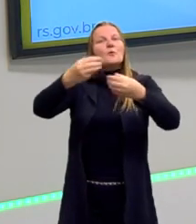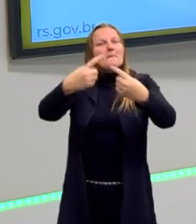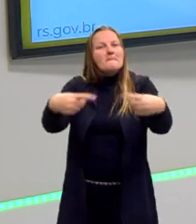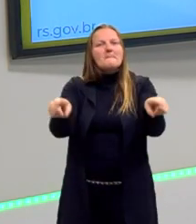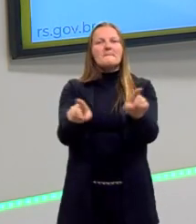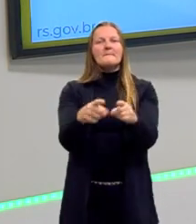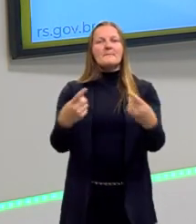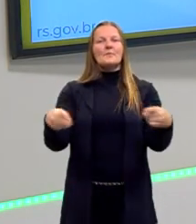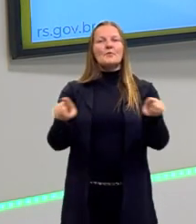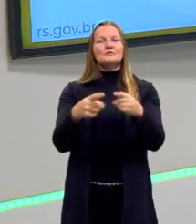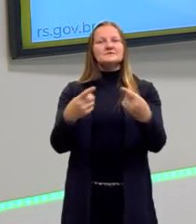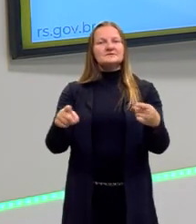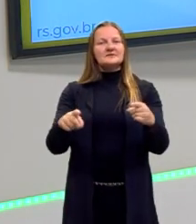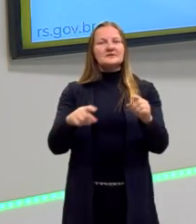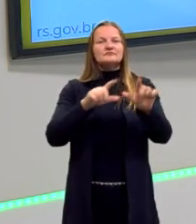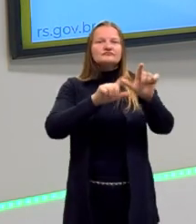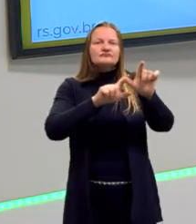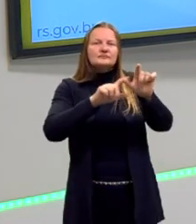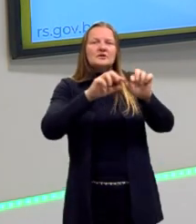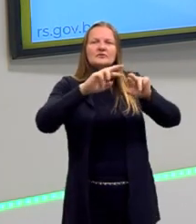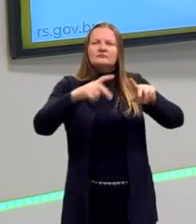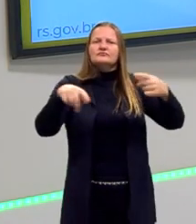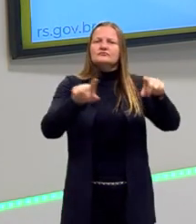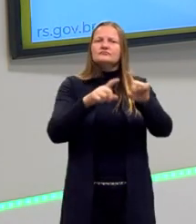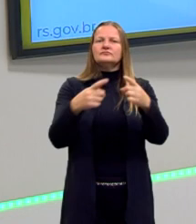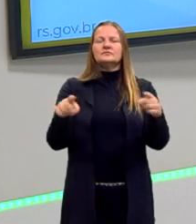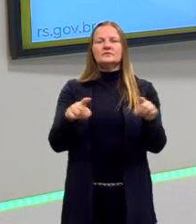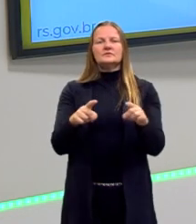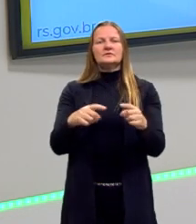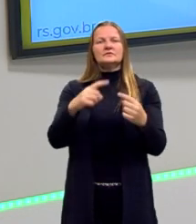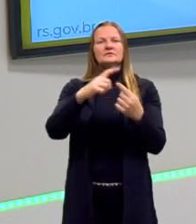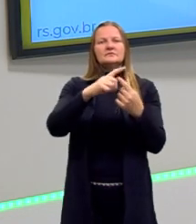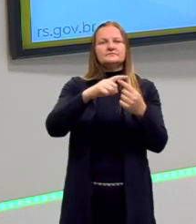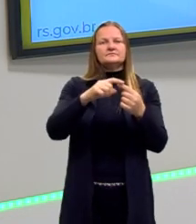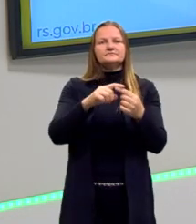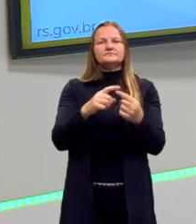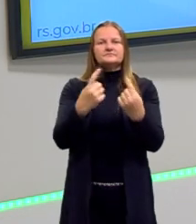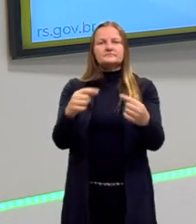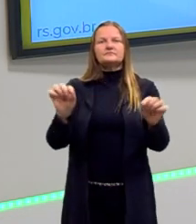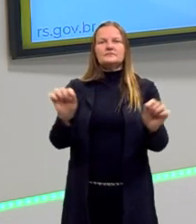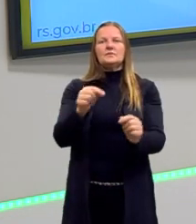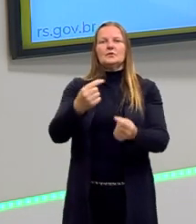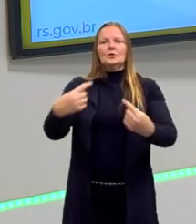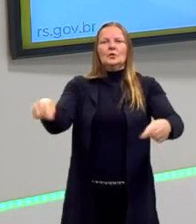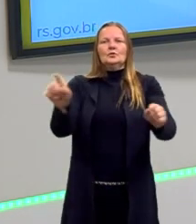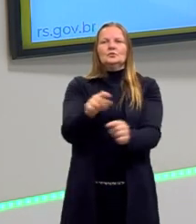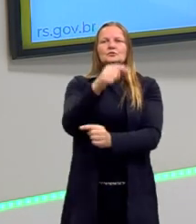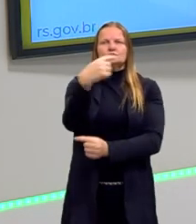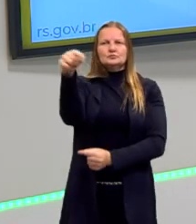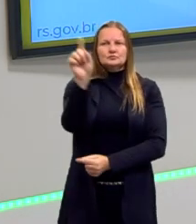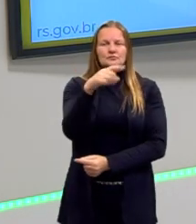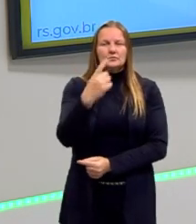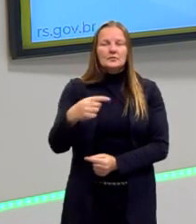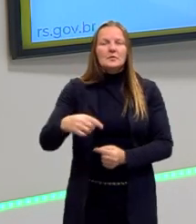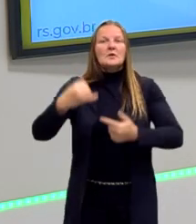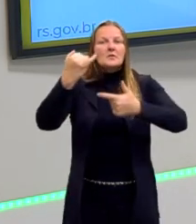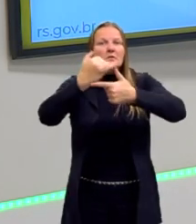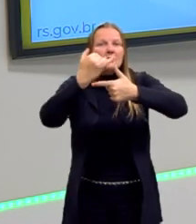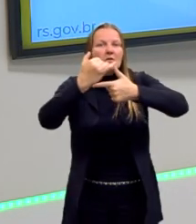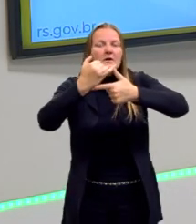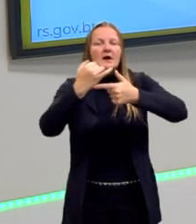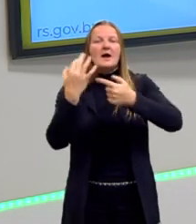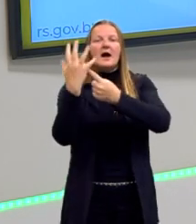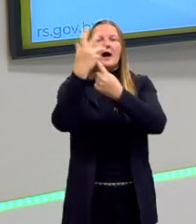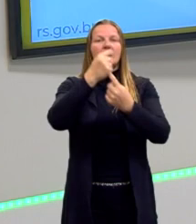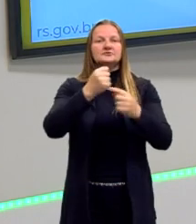as escalas musicais que nós temos hoje são baseadas nas invenções pitagóricas então está aí a arte